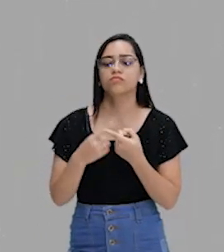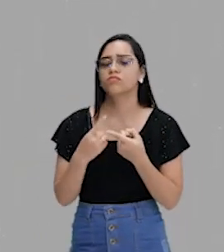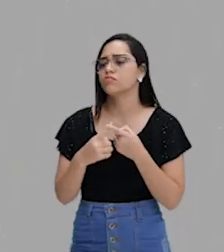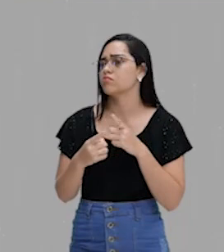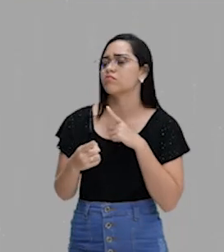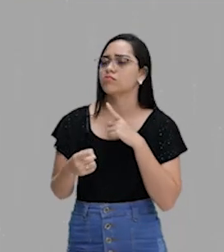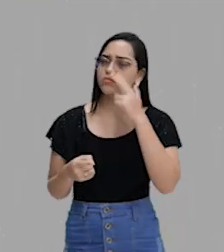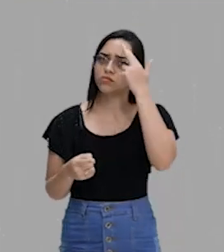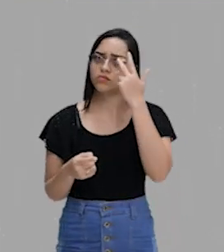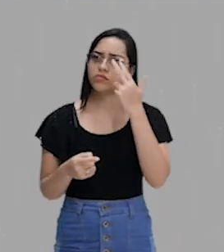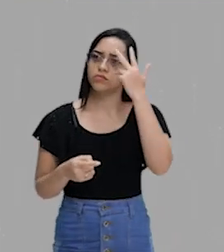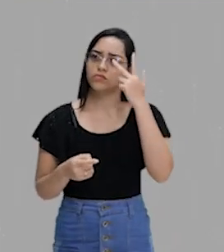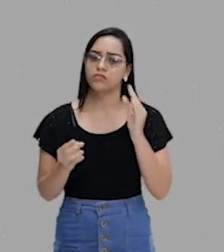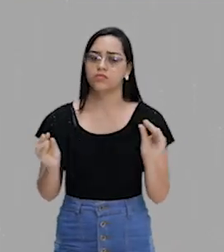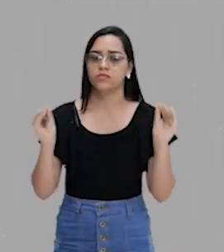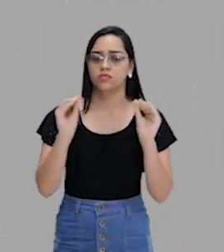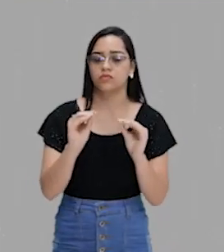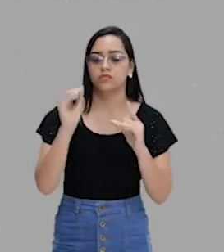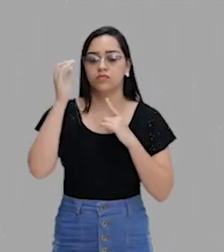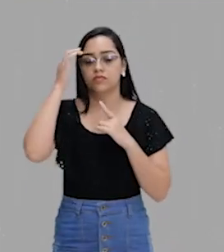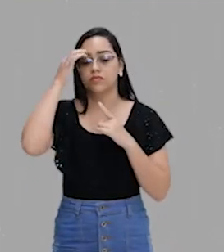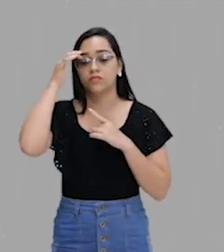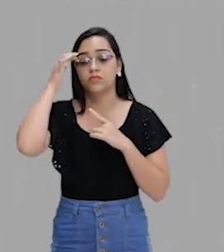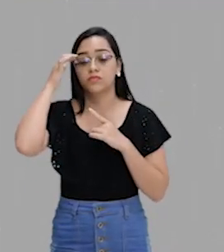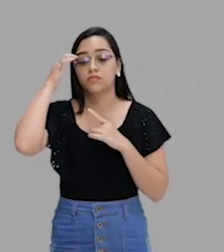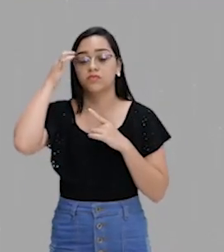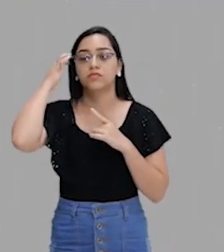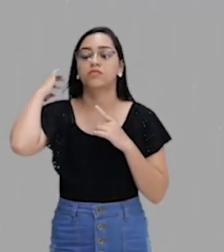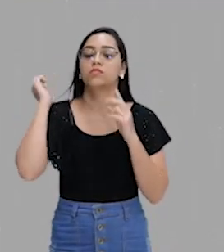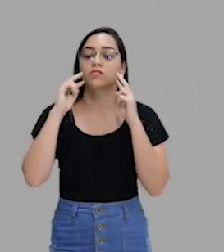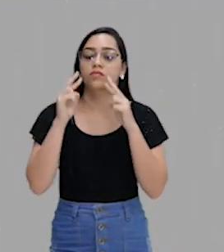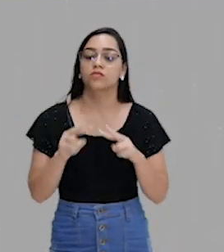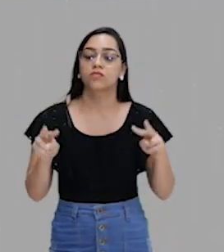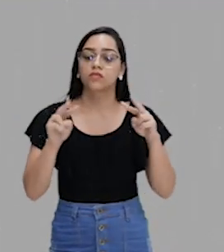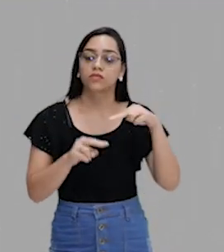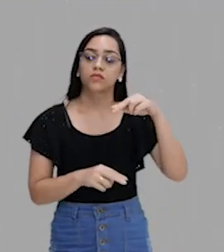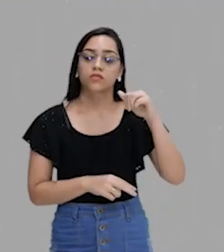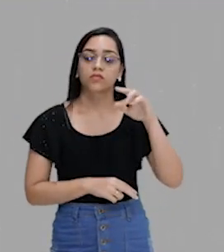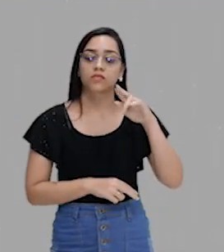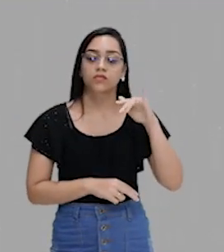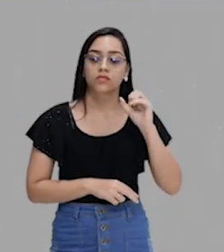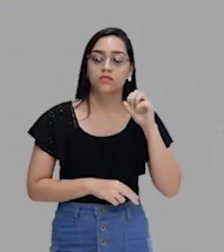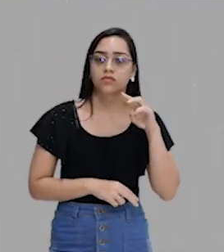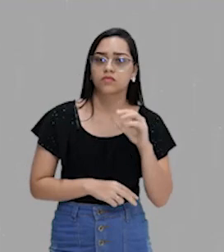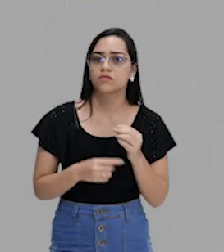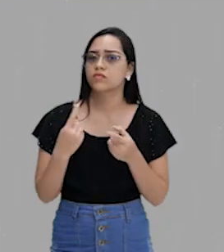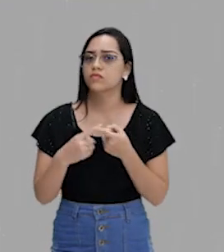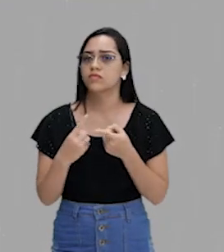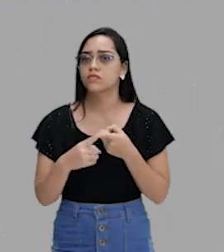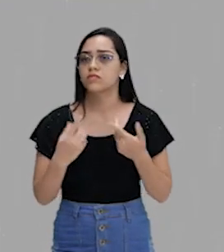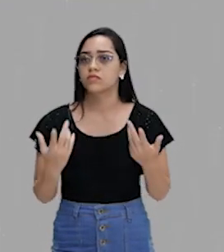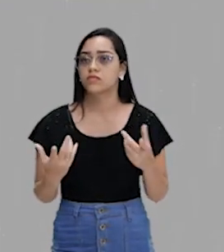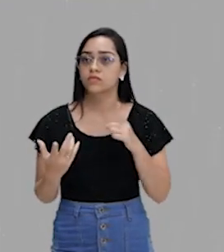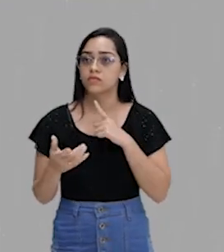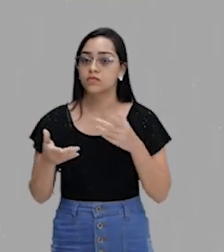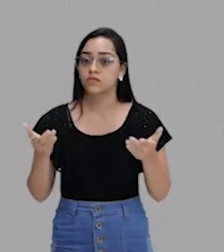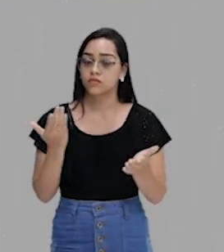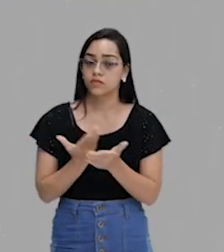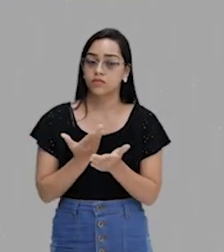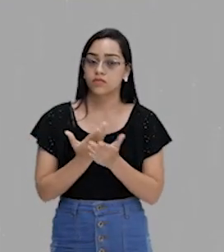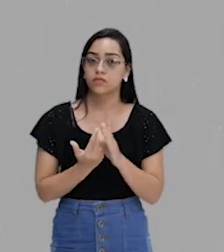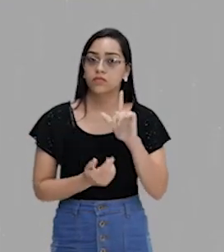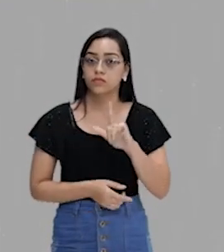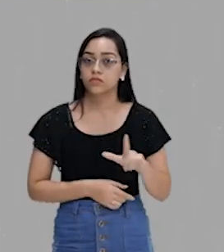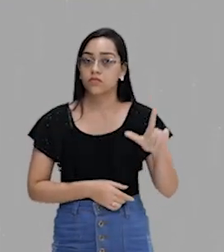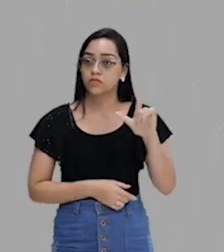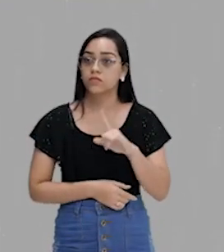tem essa história de, eu botei assim, a origem humana sobre o olhar literário, e o naturalismo e a literatura, tá? Hoje é uma aula de